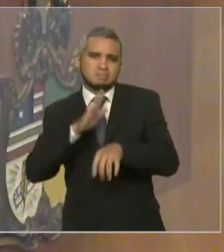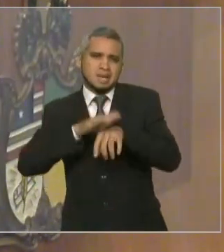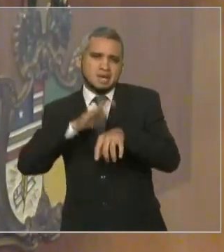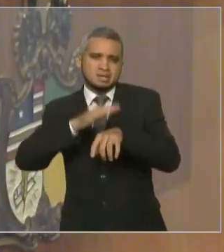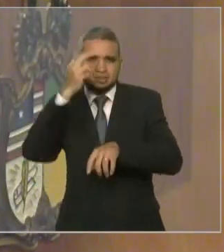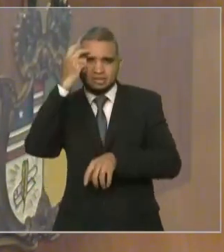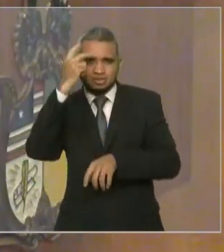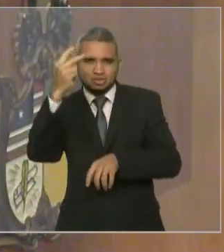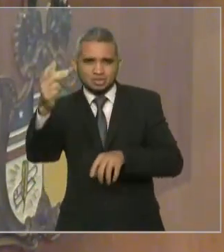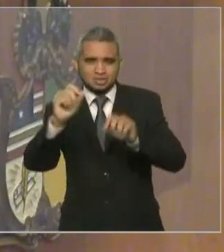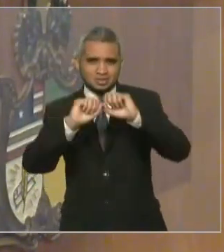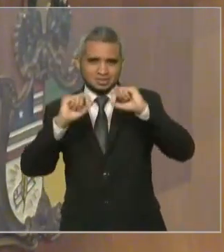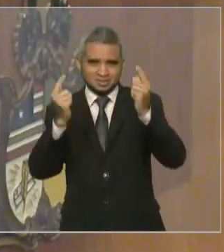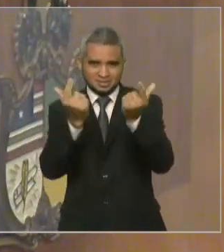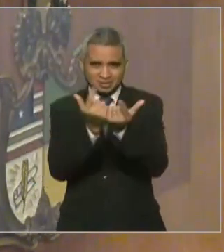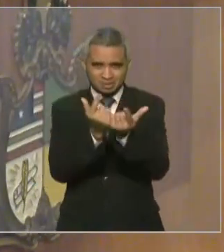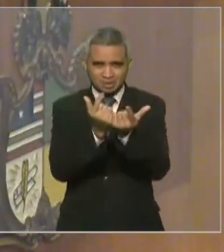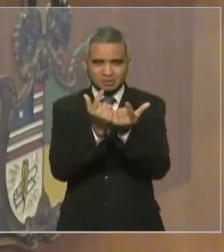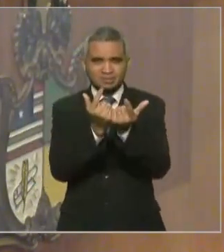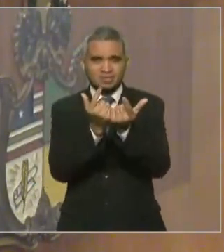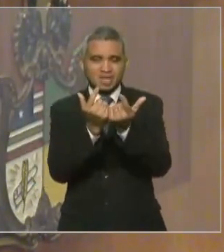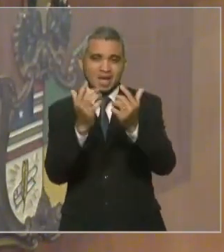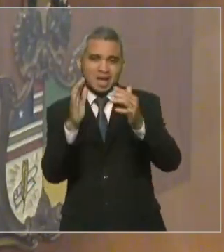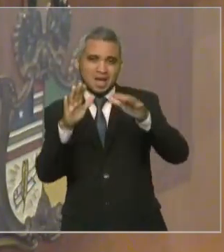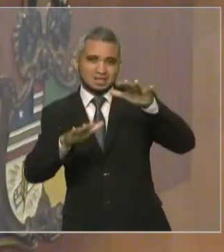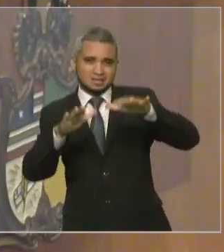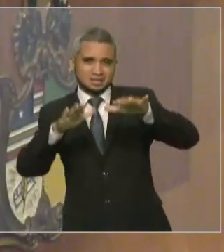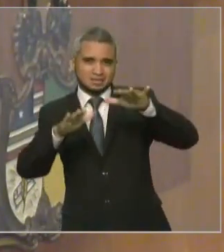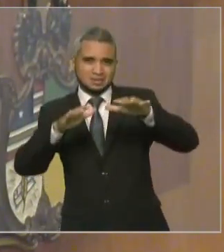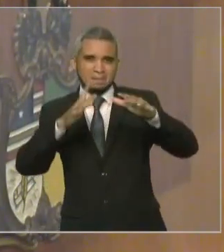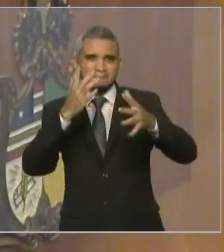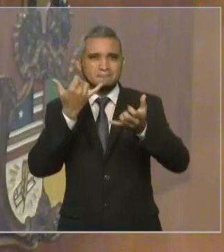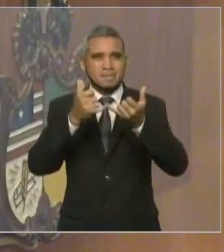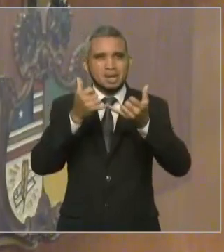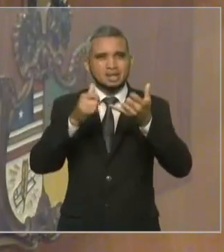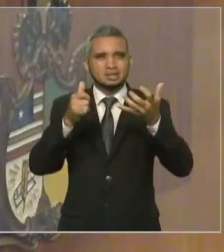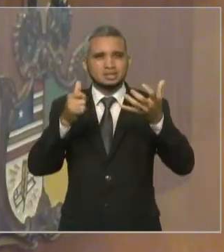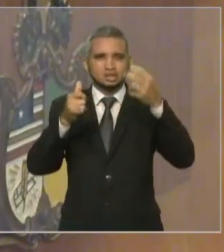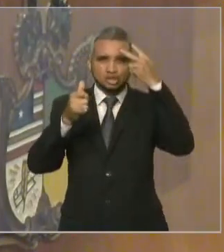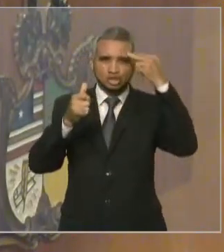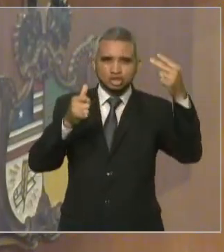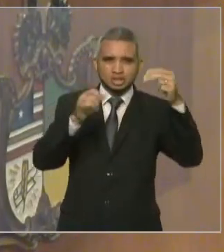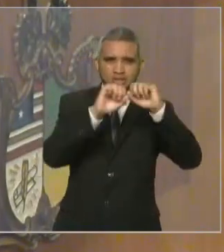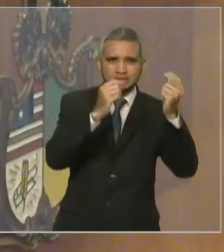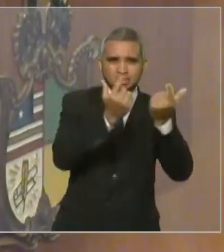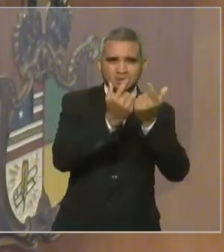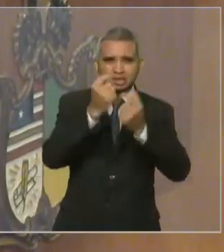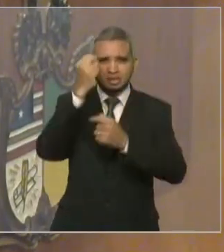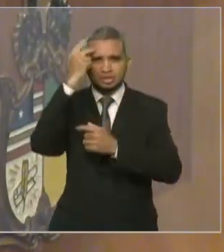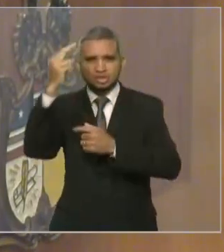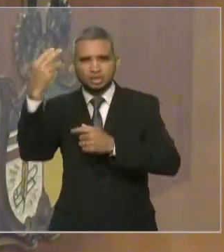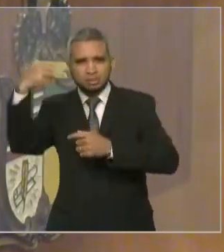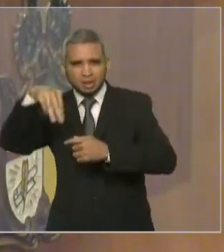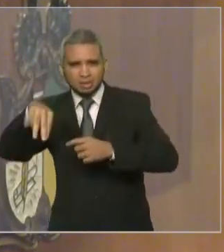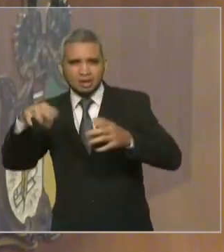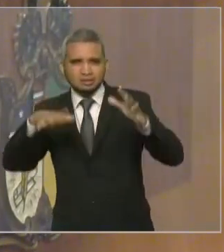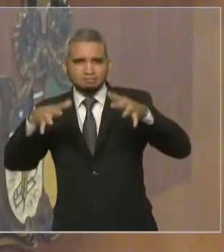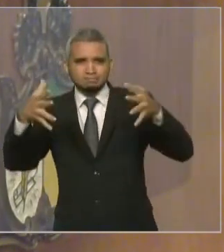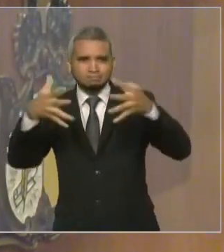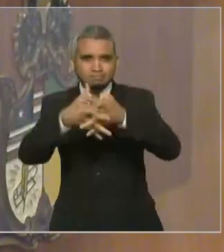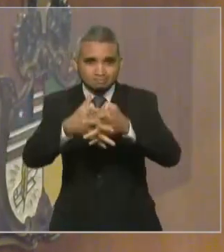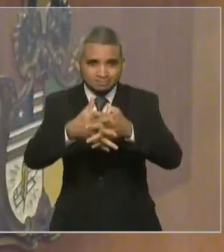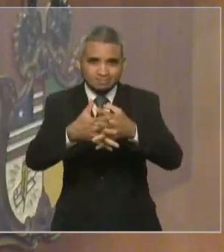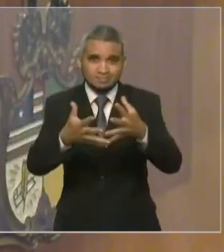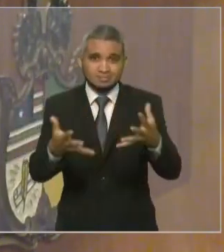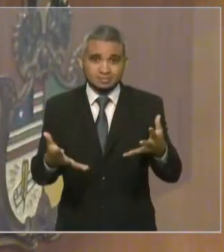se confunde, em grande parte, com a história do Maranhão. Nada